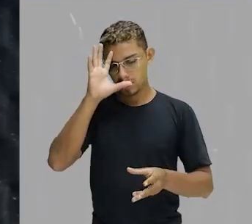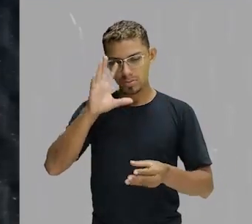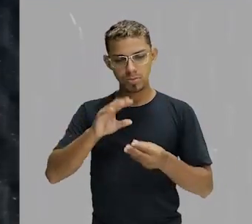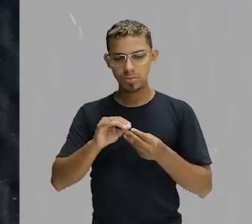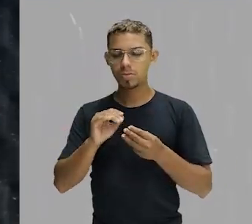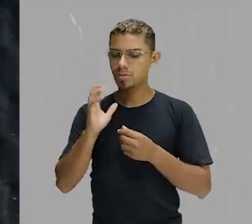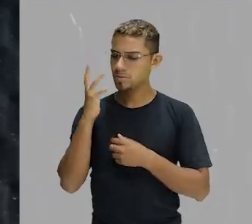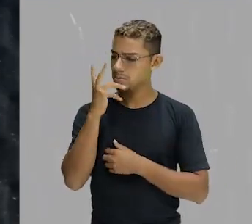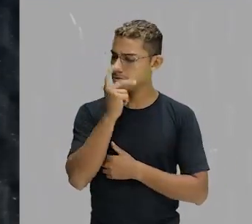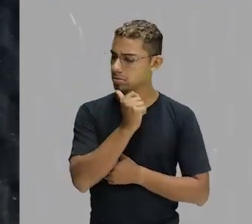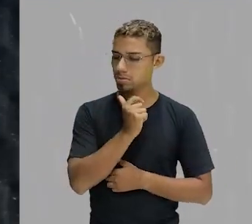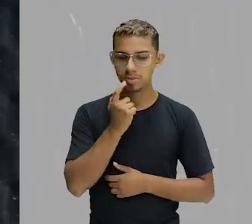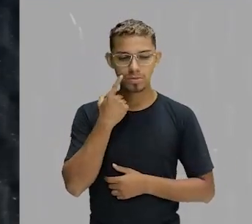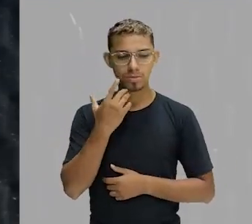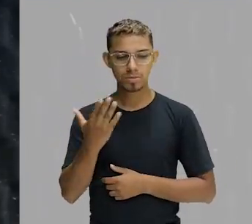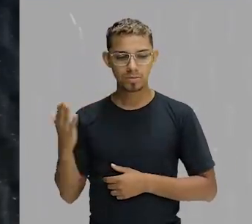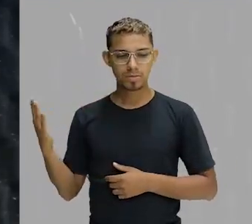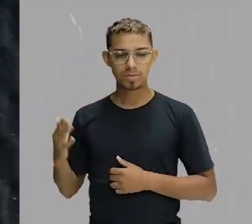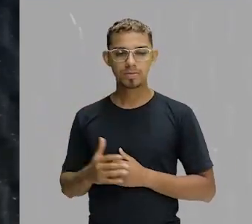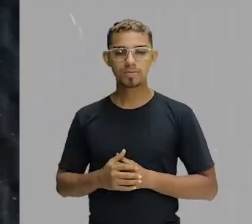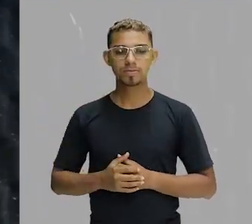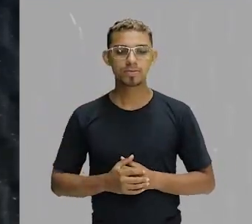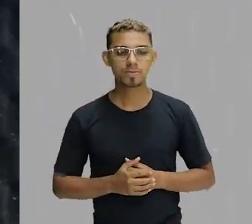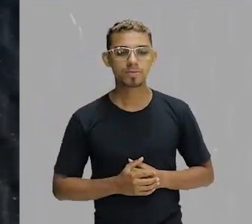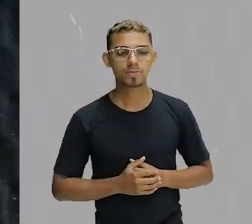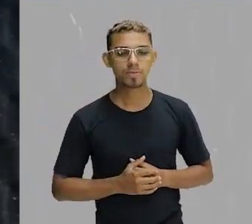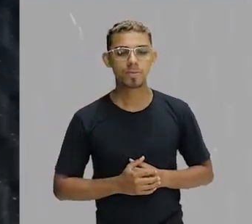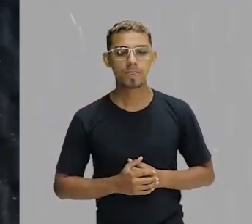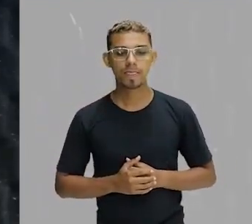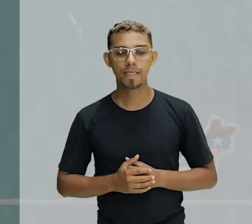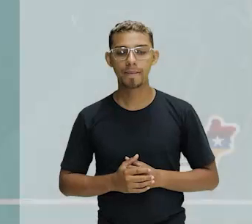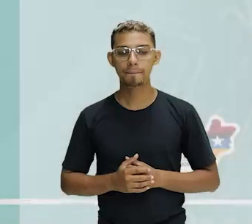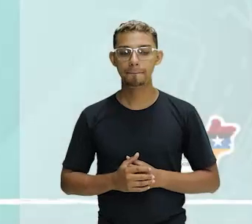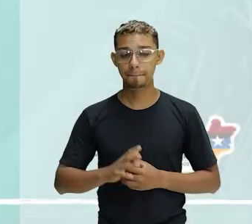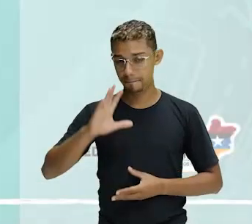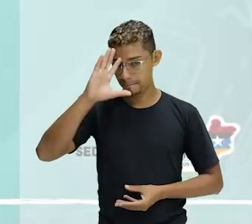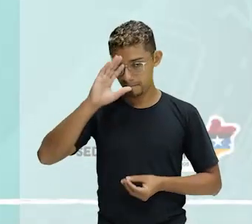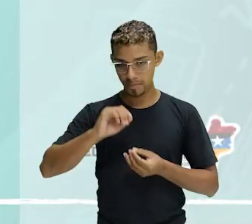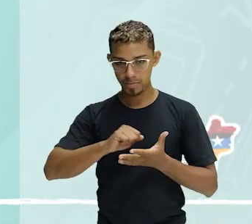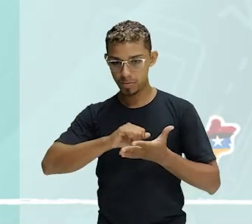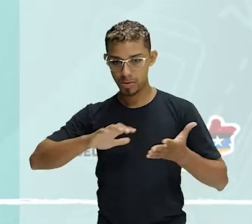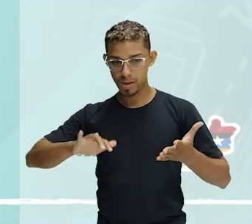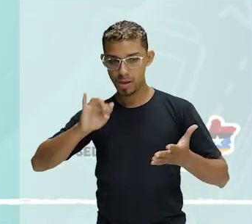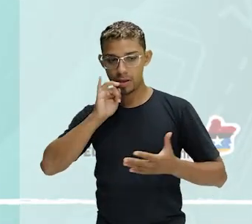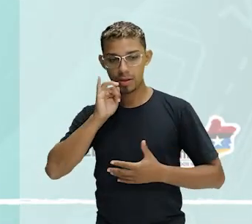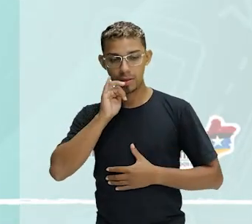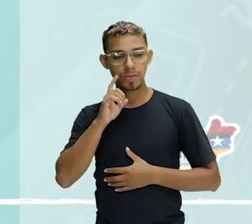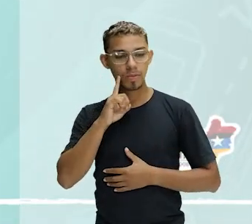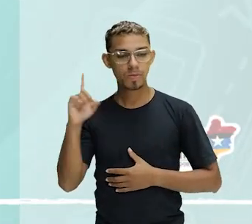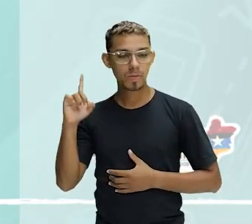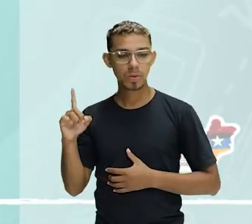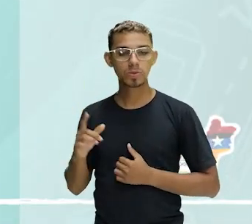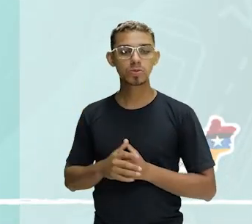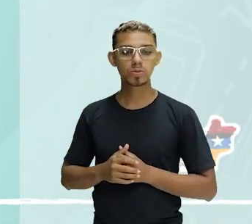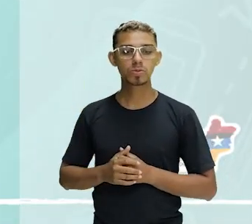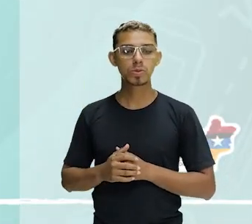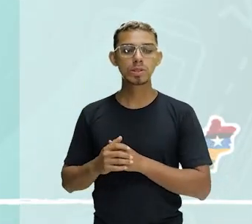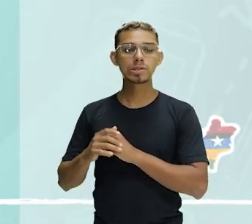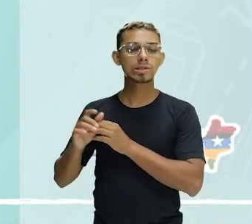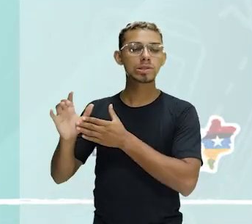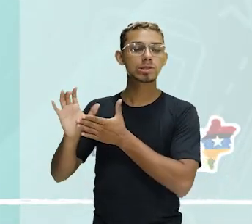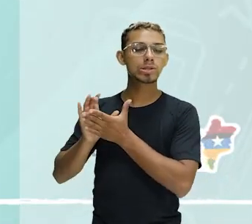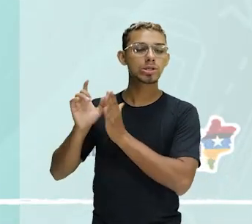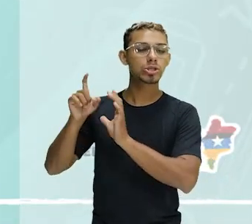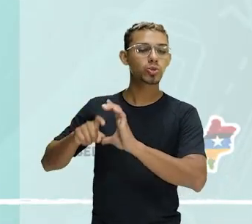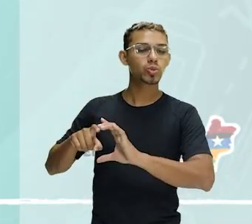tão bonitinho, né? Então, vamos lá, vamos continuar. Veja mais um exemplo. Uma dívida de R$500 contraída a